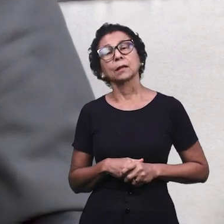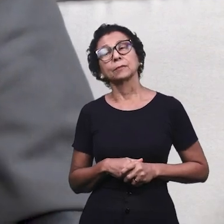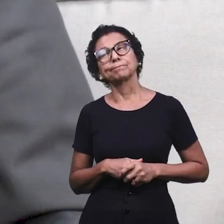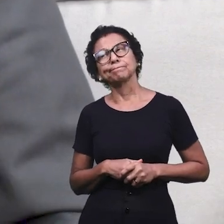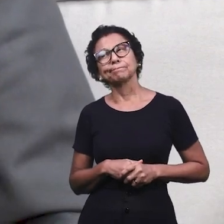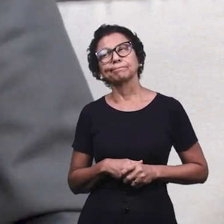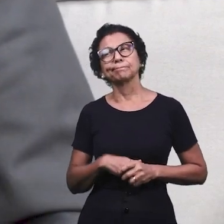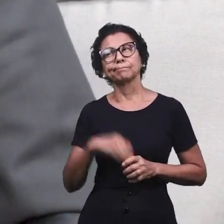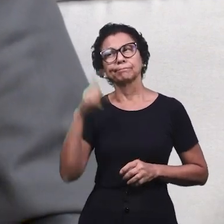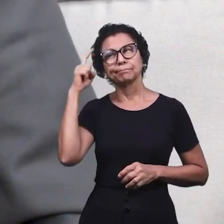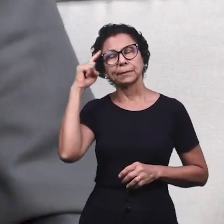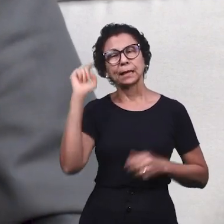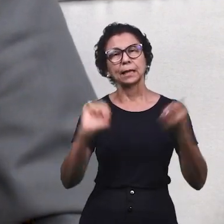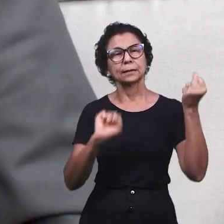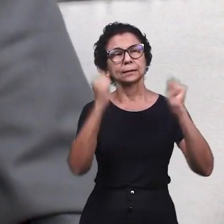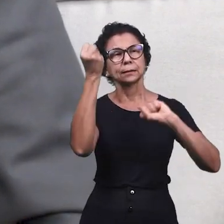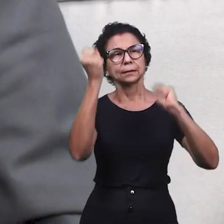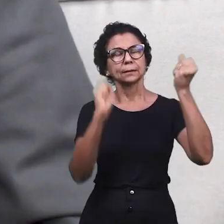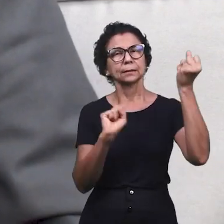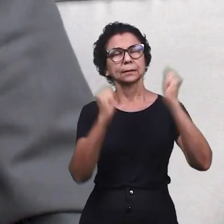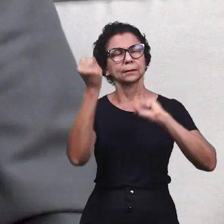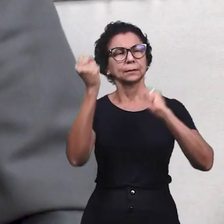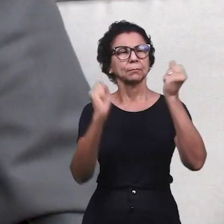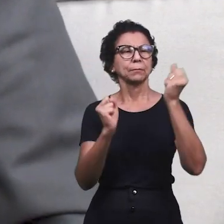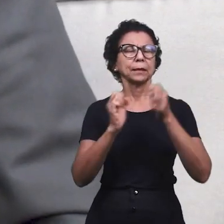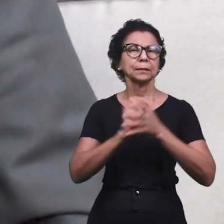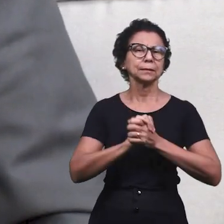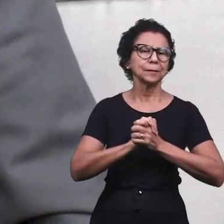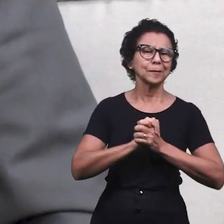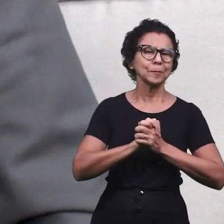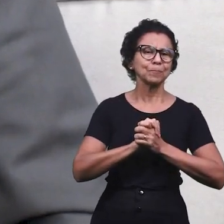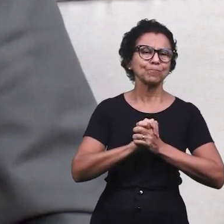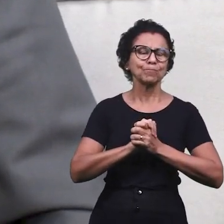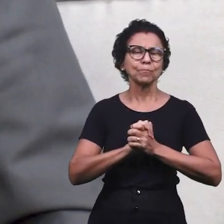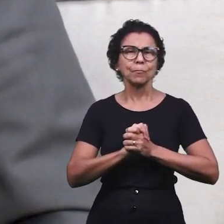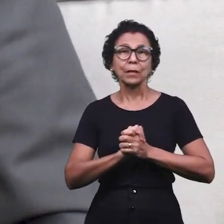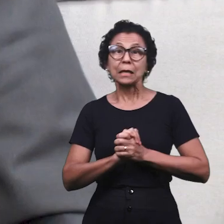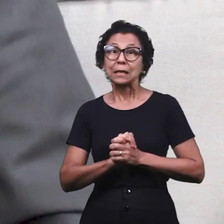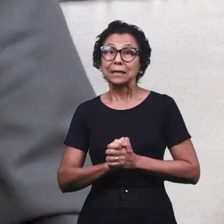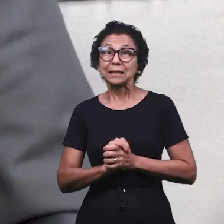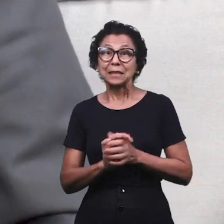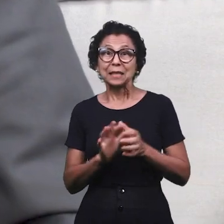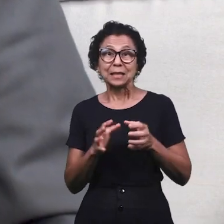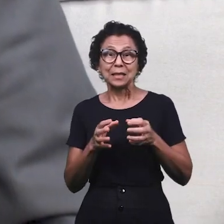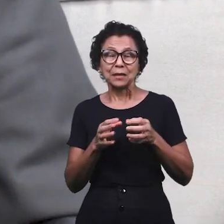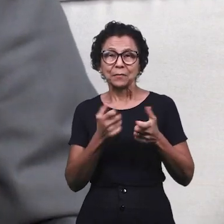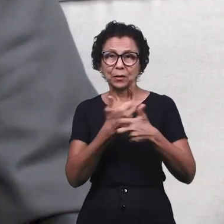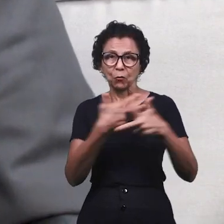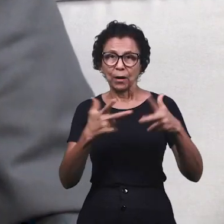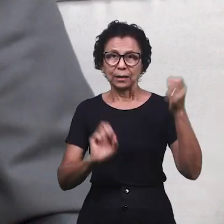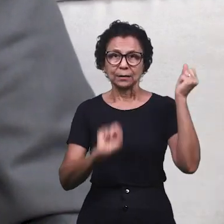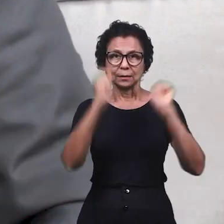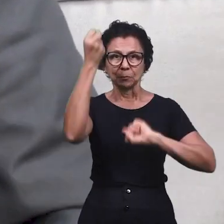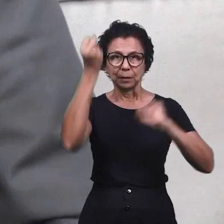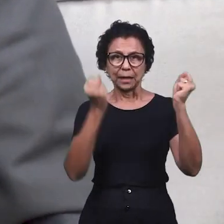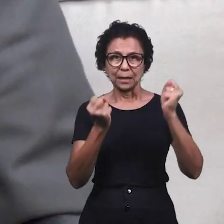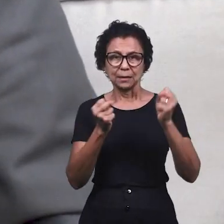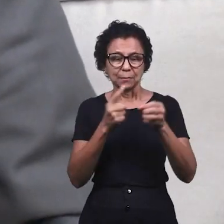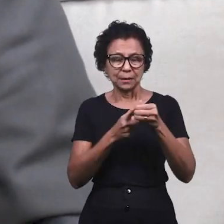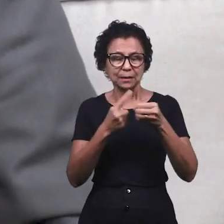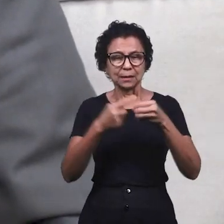fazer algo pensado também, uma logística um pouco mais perto, cidades próximas, que você consiga fazer com o mesmo